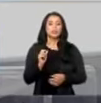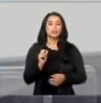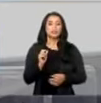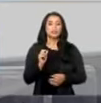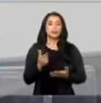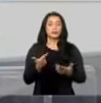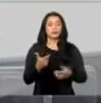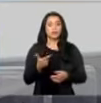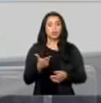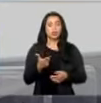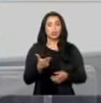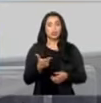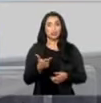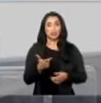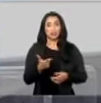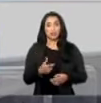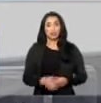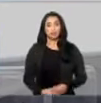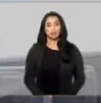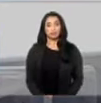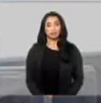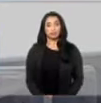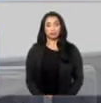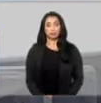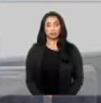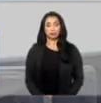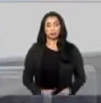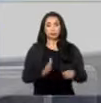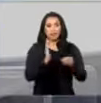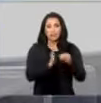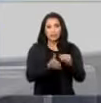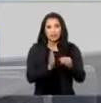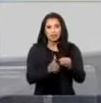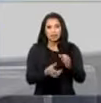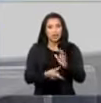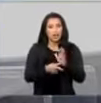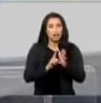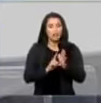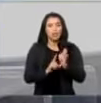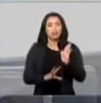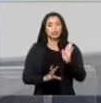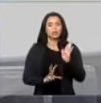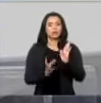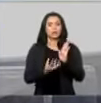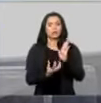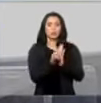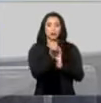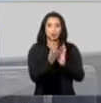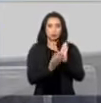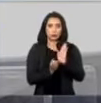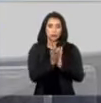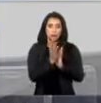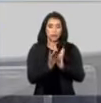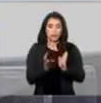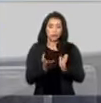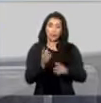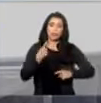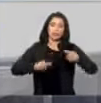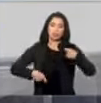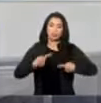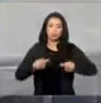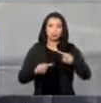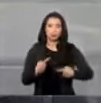estruturalmente, criou-se um mecanismo que censura determinado tipo de produção e não outro. E eu acho que é isso que se está discutindo aqui. Se